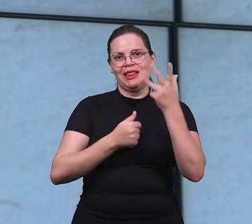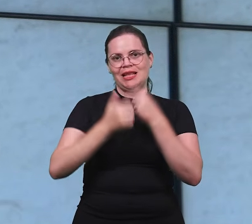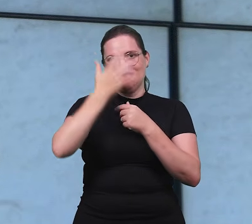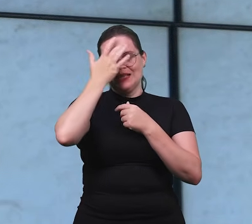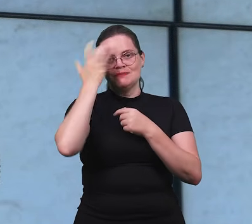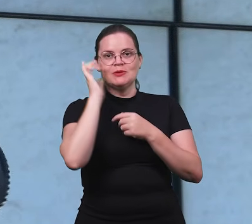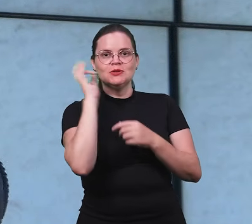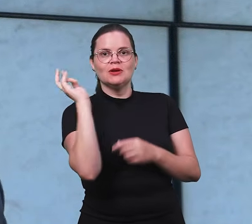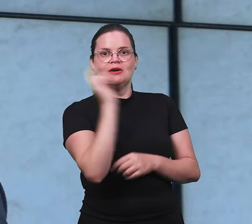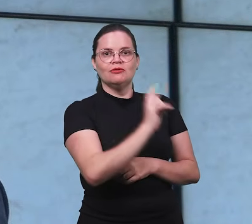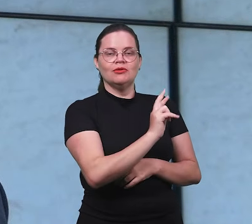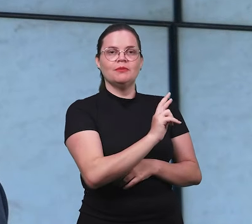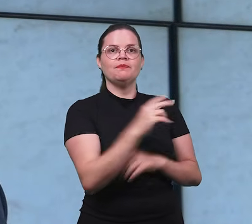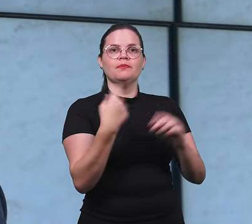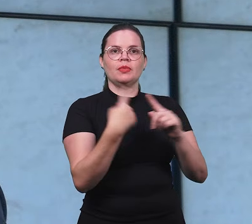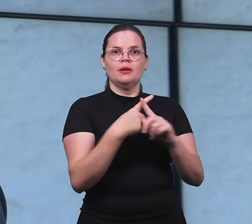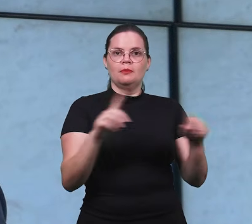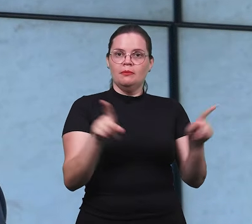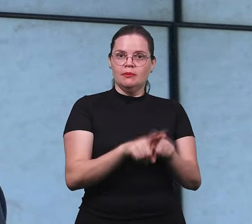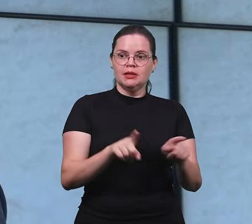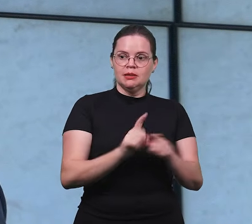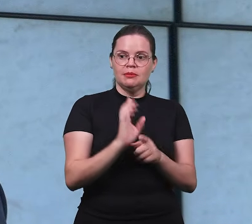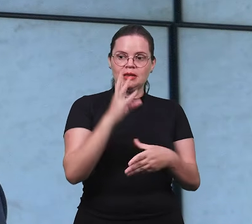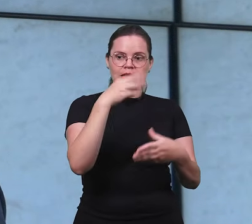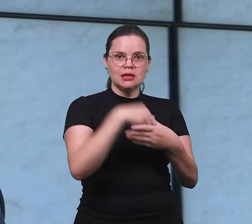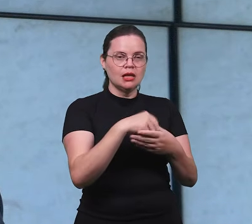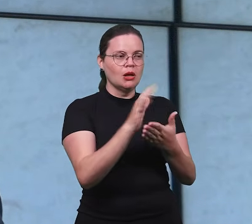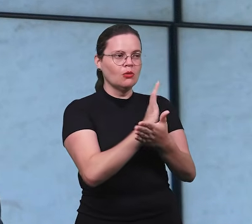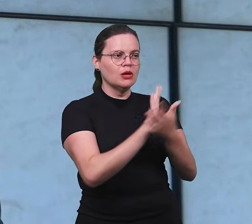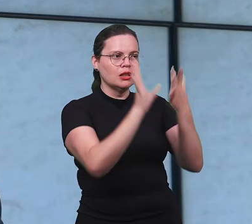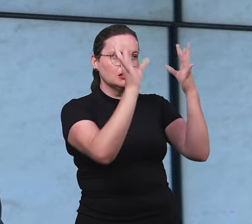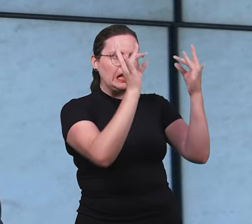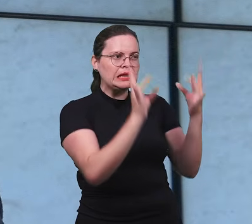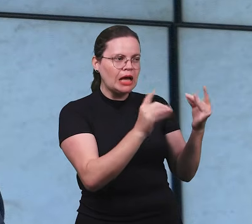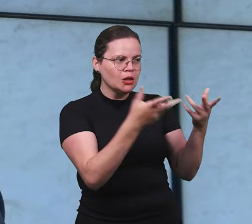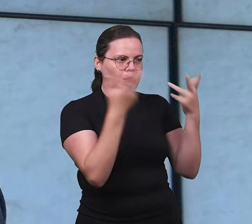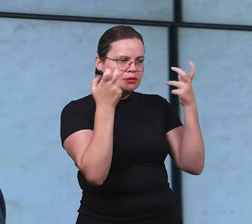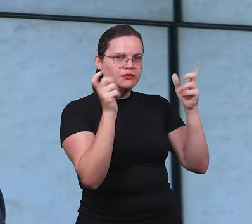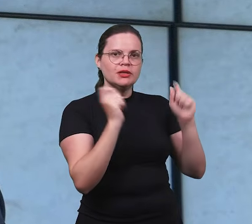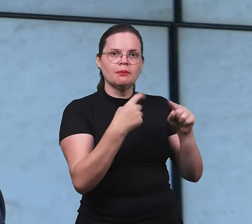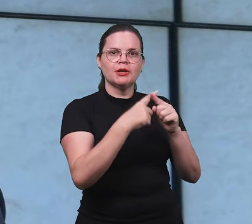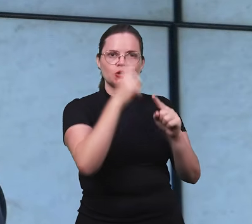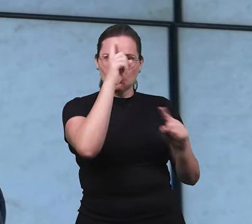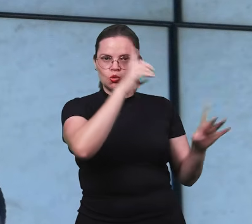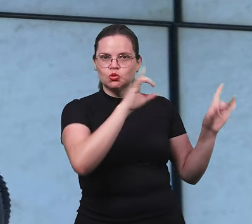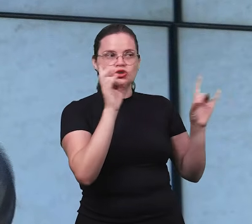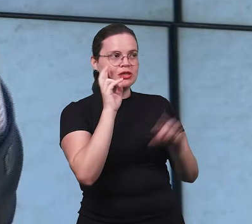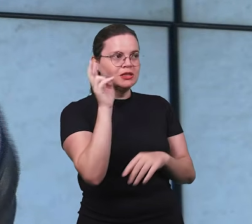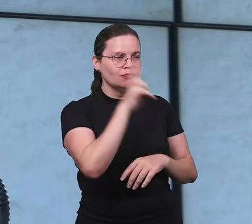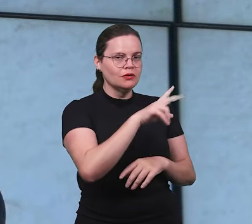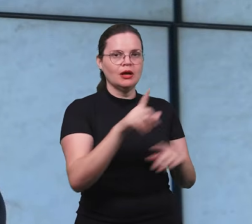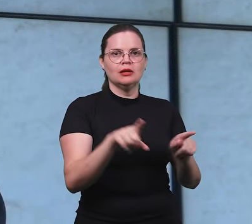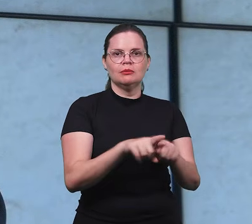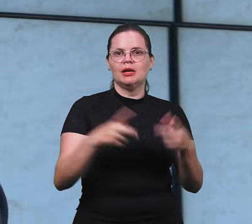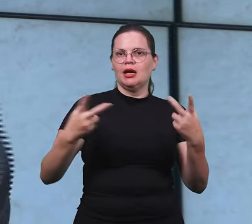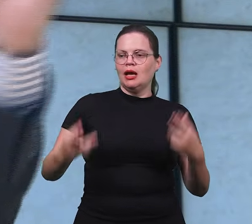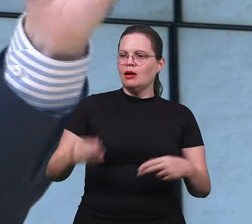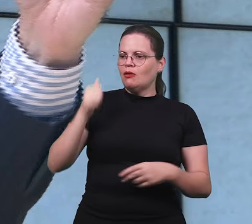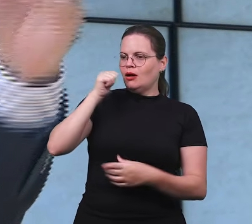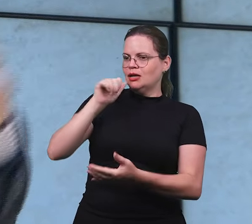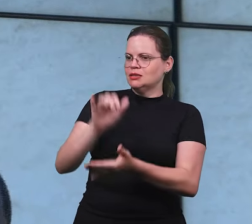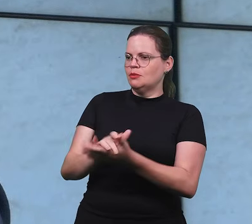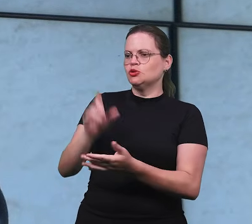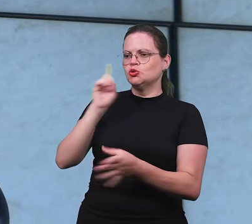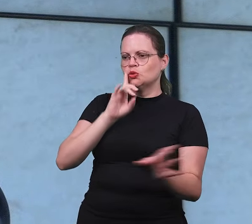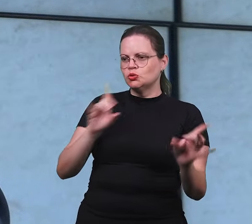é? E qualquer interferência externa também era observada, porque sempre você estava passando, tá ali, tá ali, você estava aqui almoçando, tá